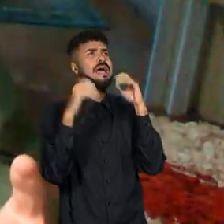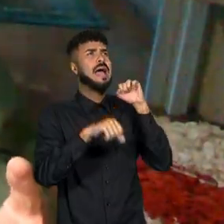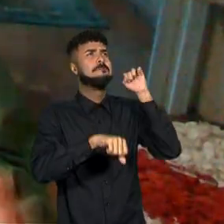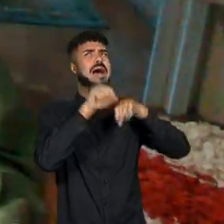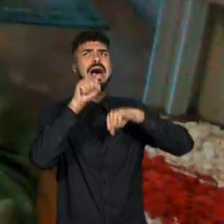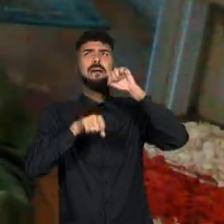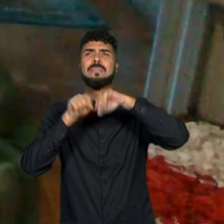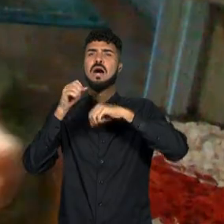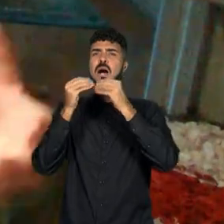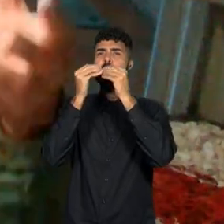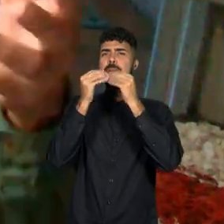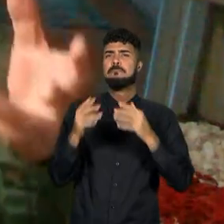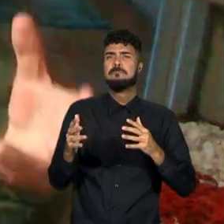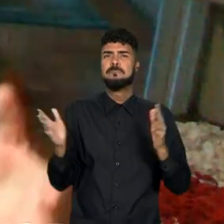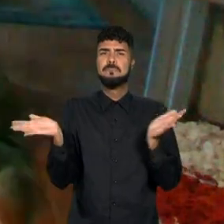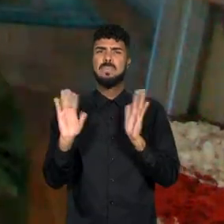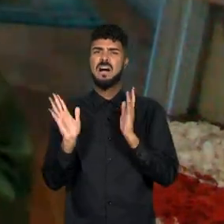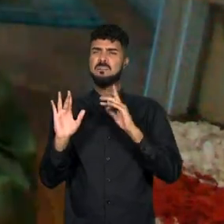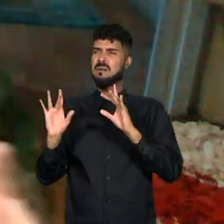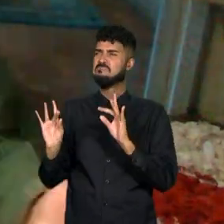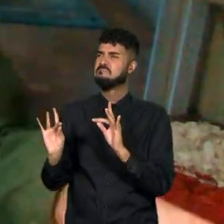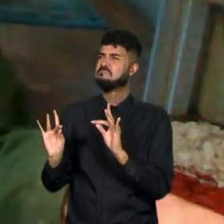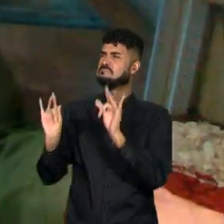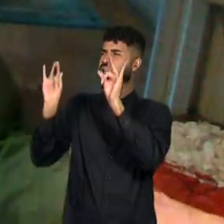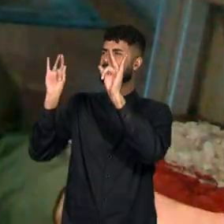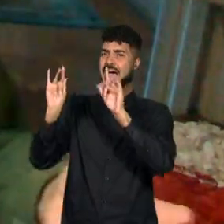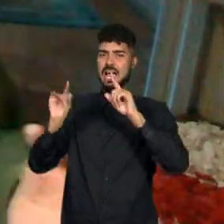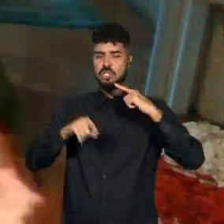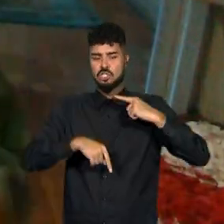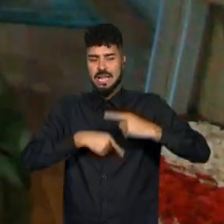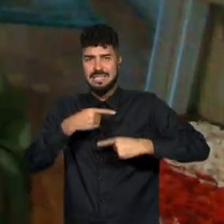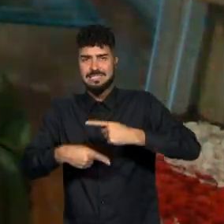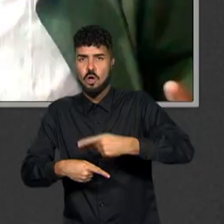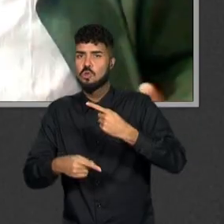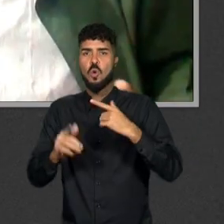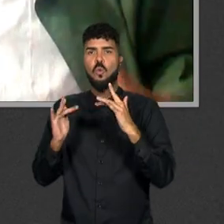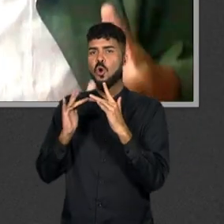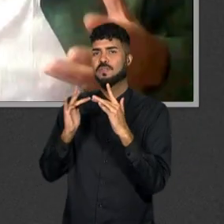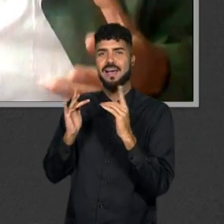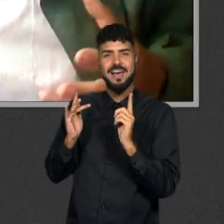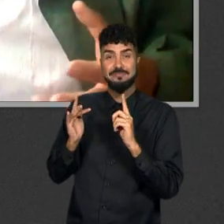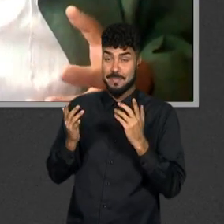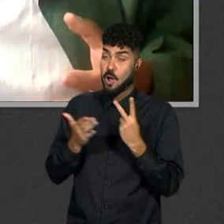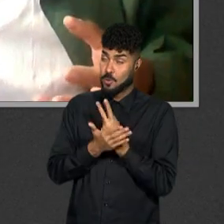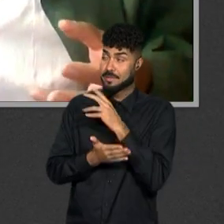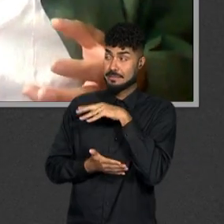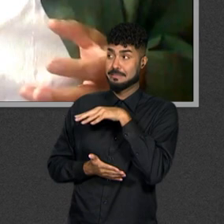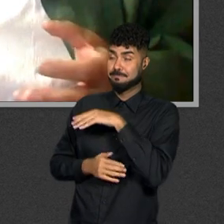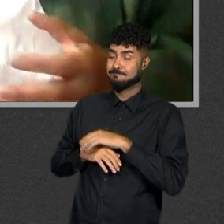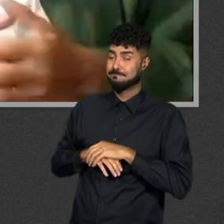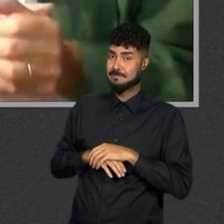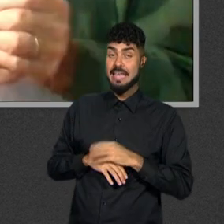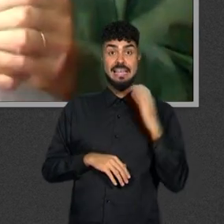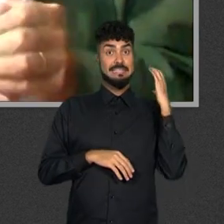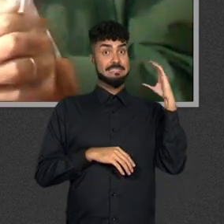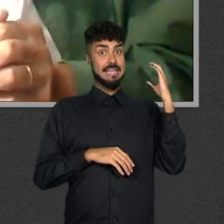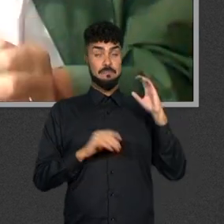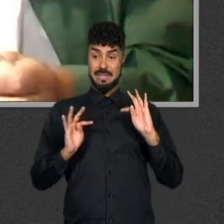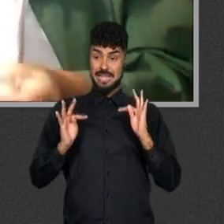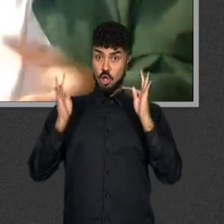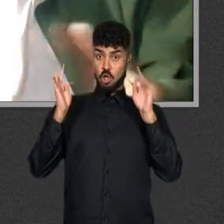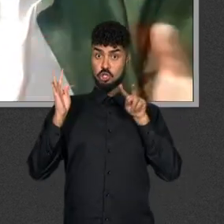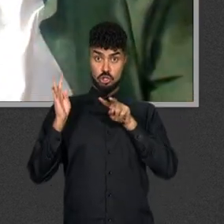agredi-la, sem condená-la para gerações futuras, como está acontecendo. Então, a ciência e a tecnologia podem,